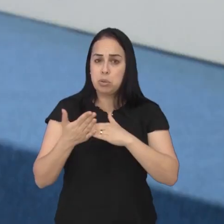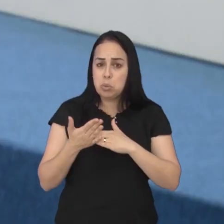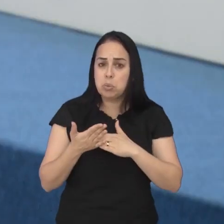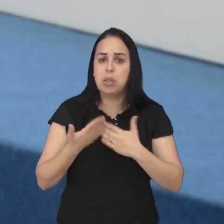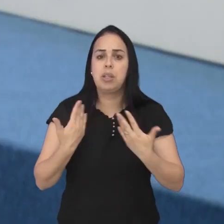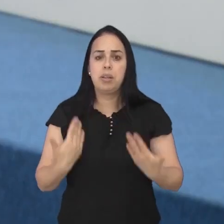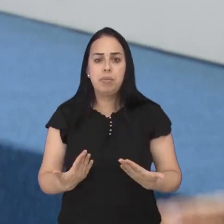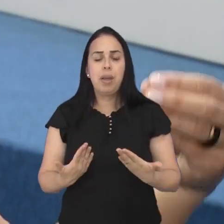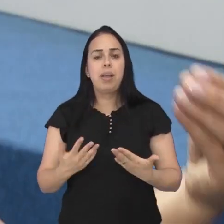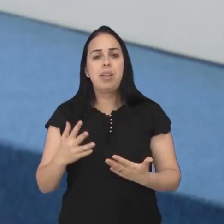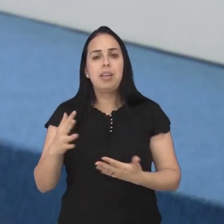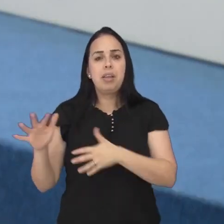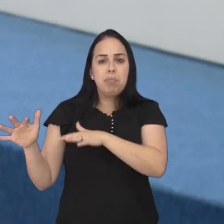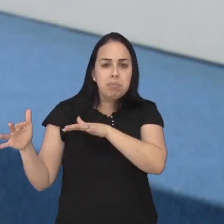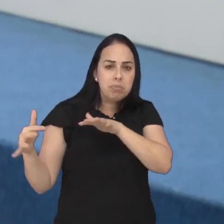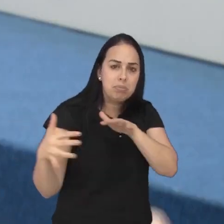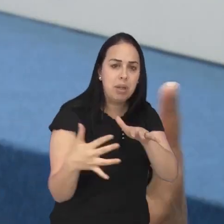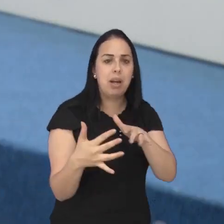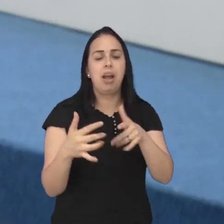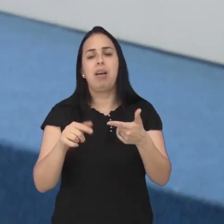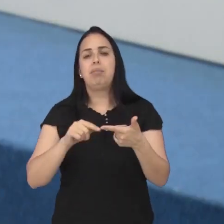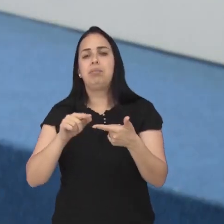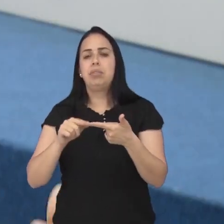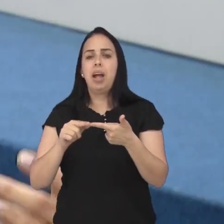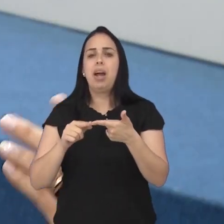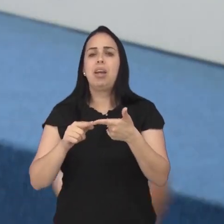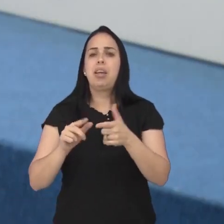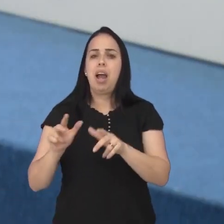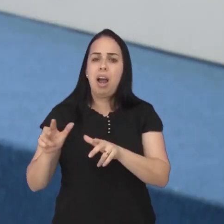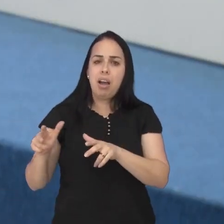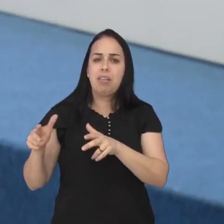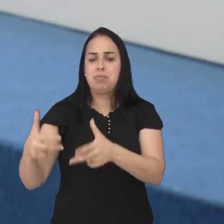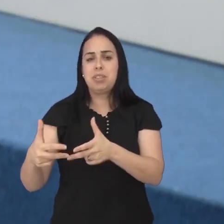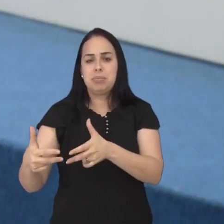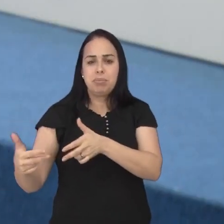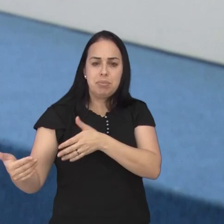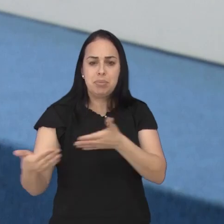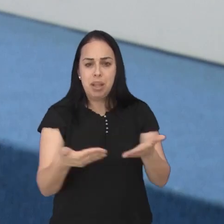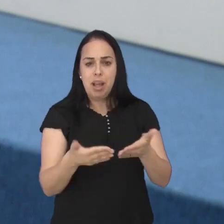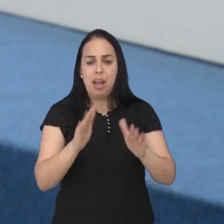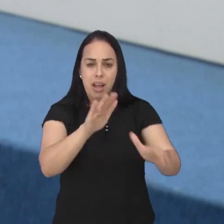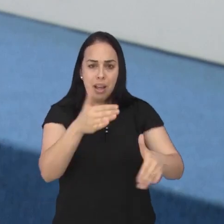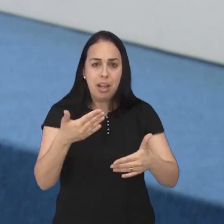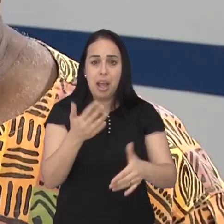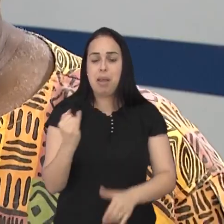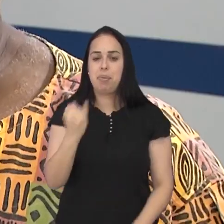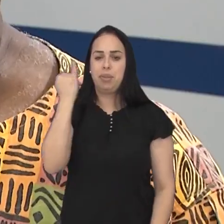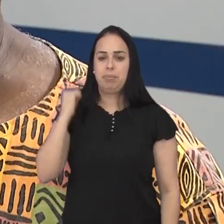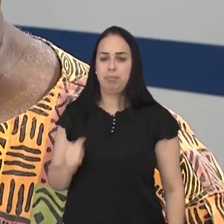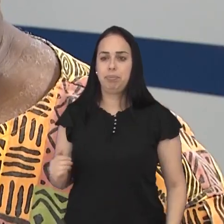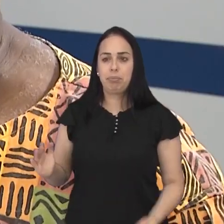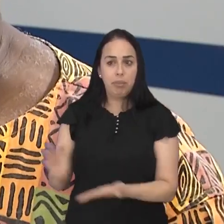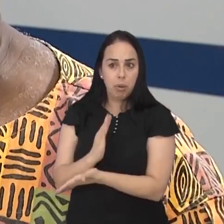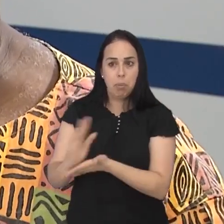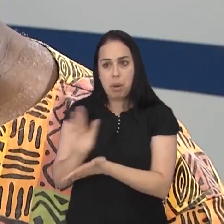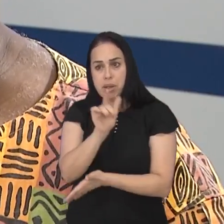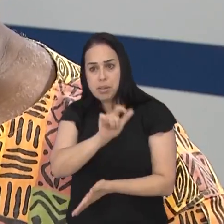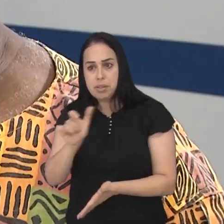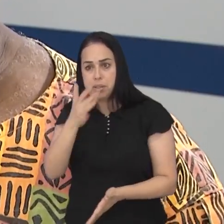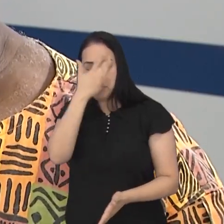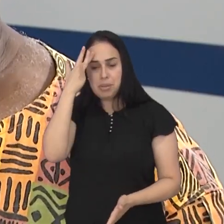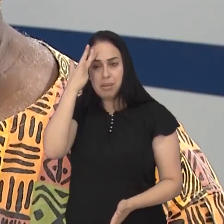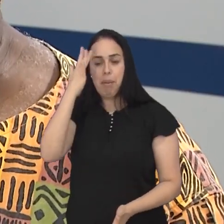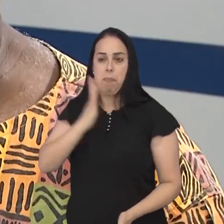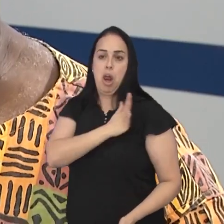esse reconhecimento da cidade, da Câmara, para esse grupo é importantíssimo. Existem pessoas que